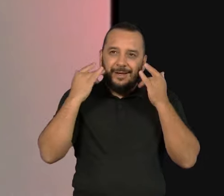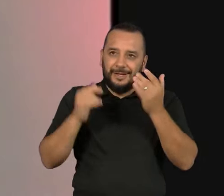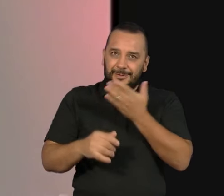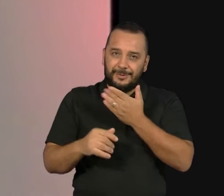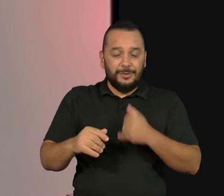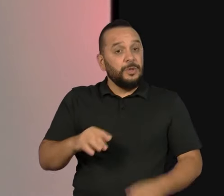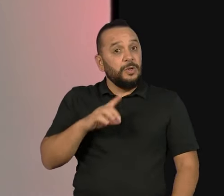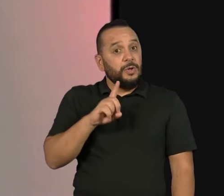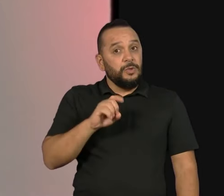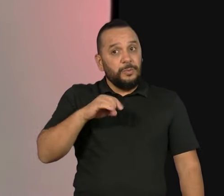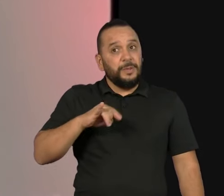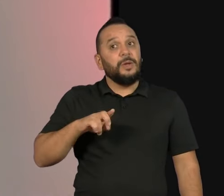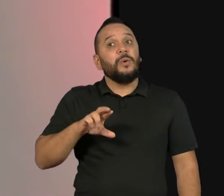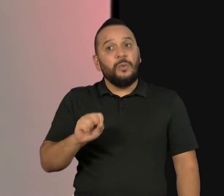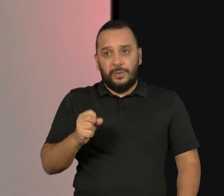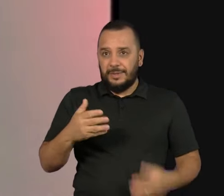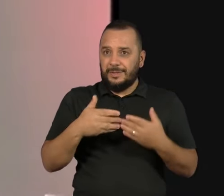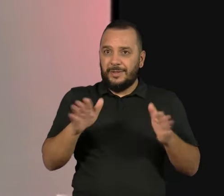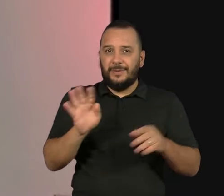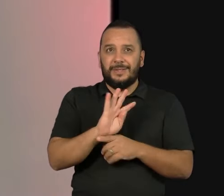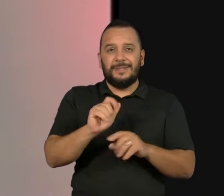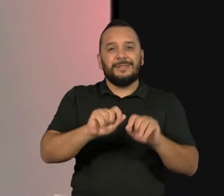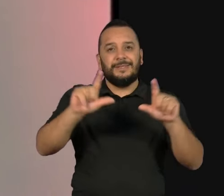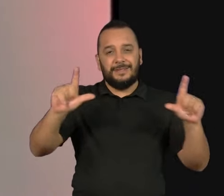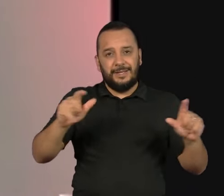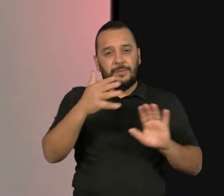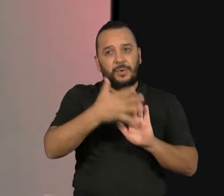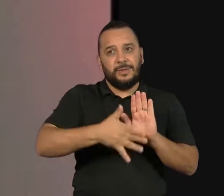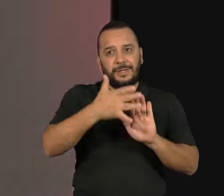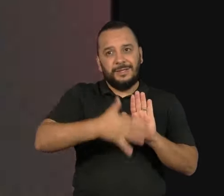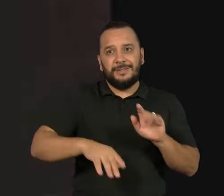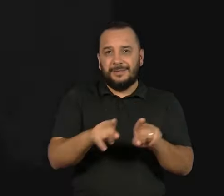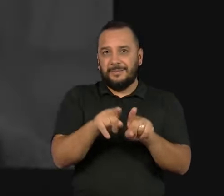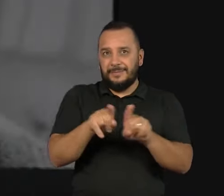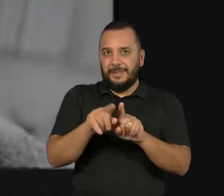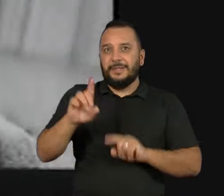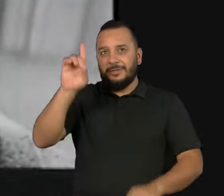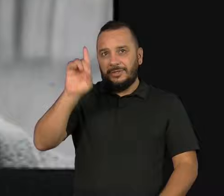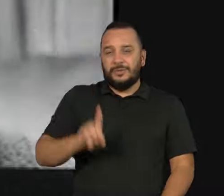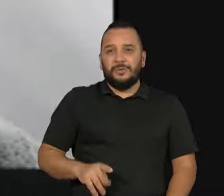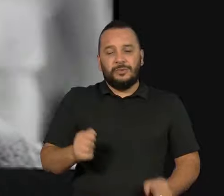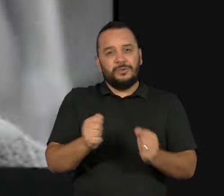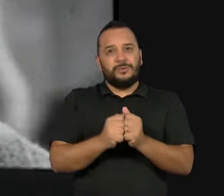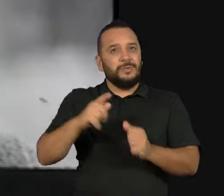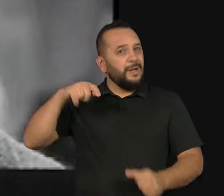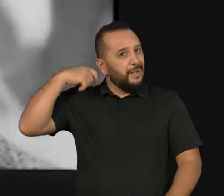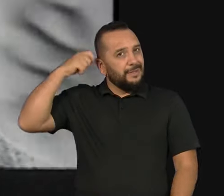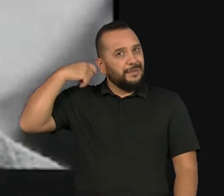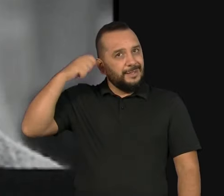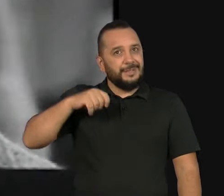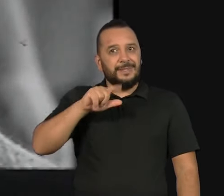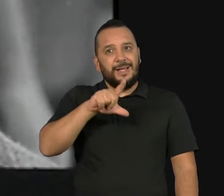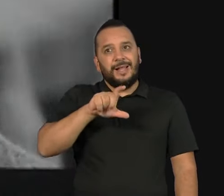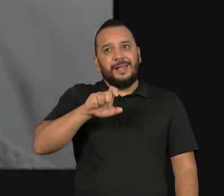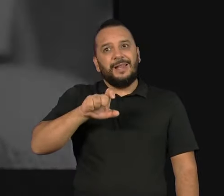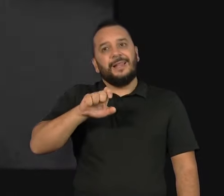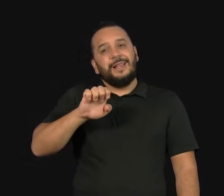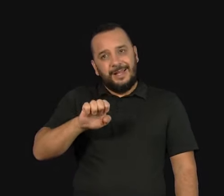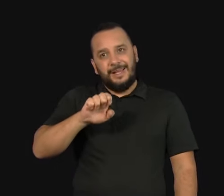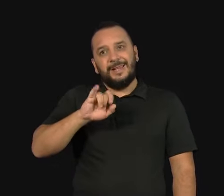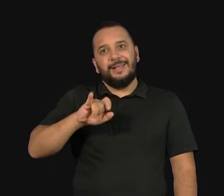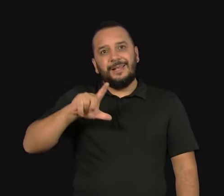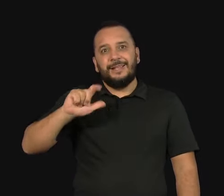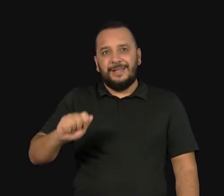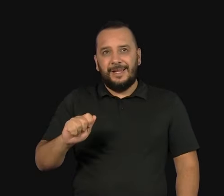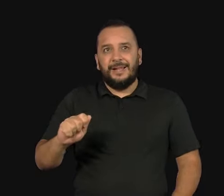Domingos estreou no cinema, já como roteirista e diretor, ao lado da atriz e futura esposa Leila Diniz, com o filme Todas as Mulheres